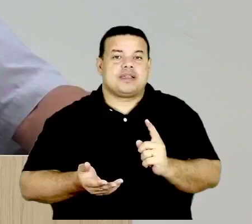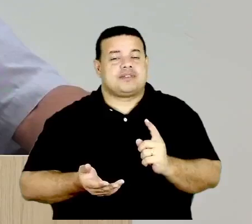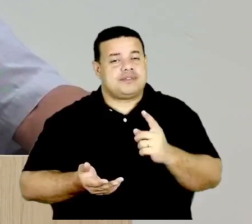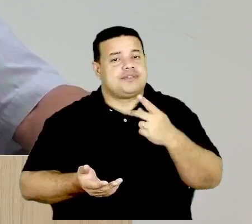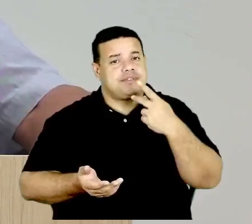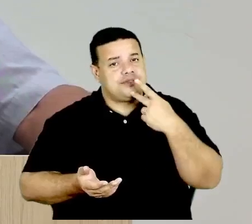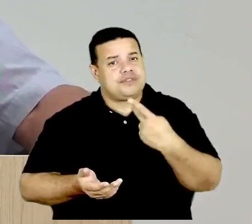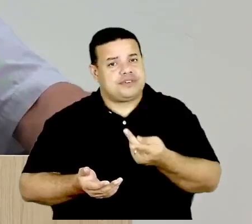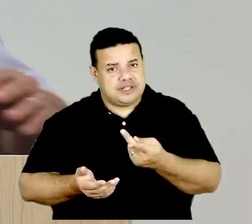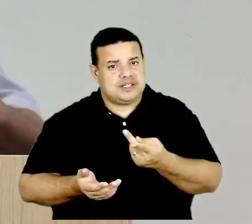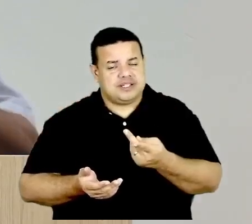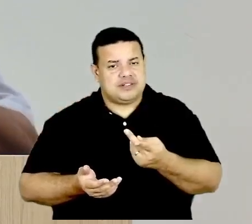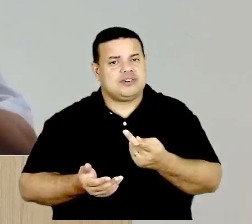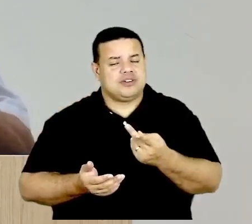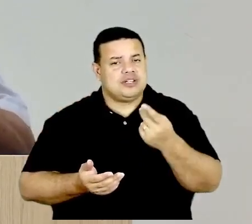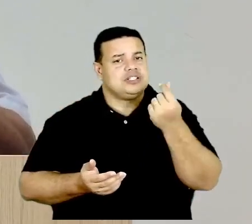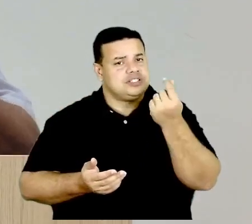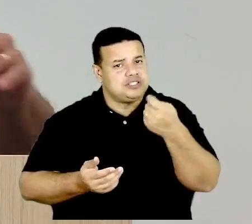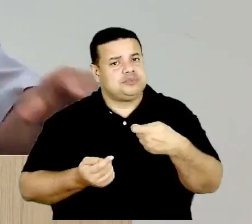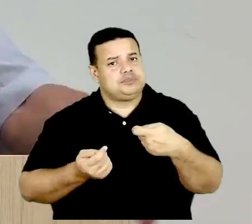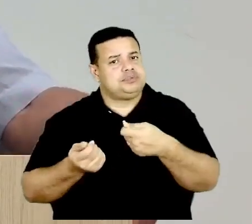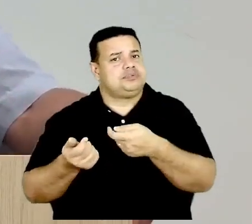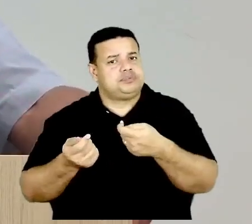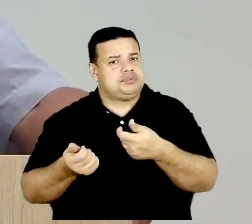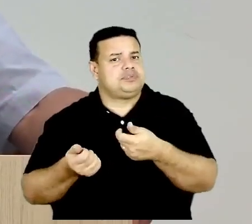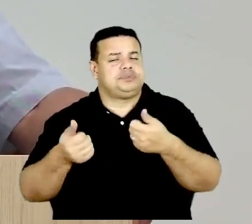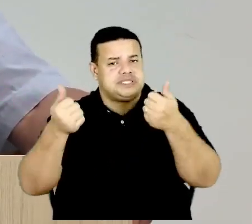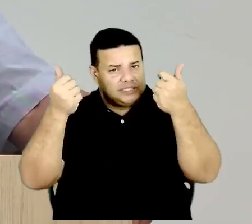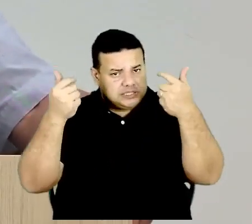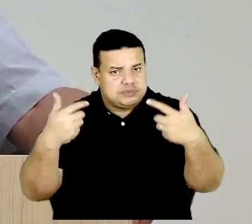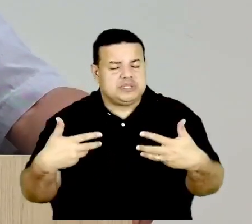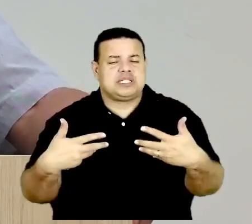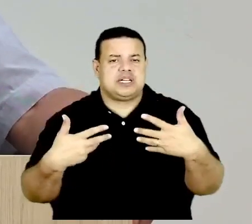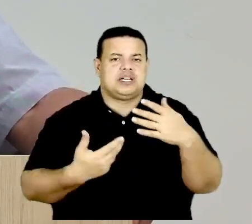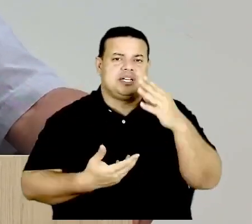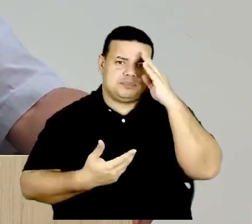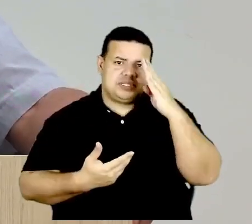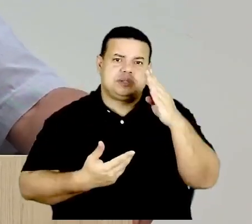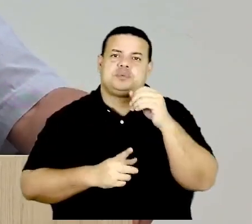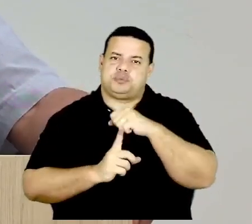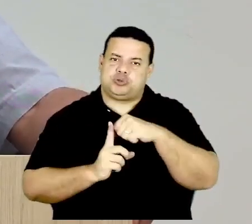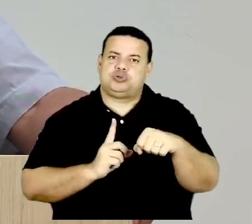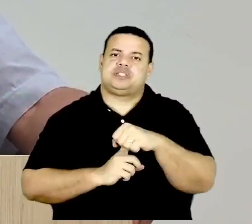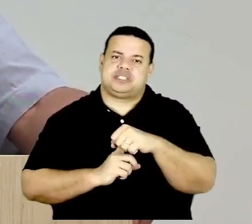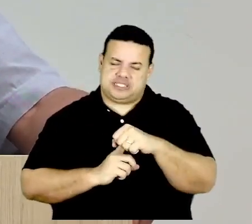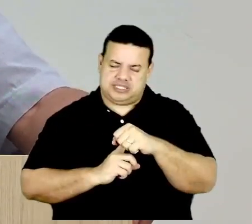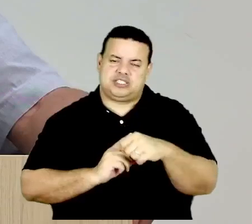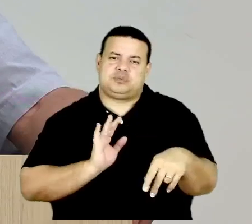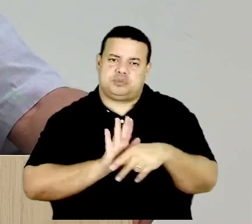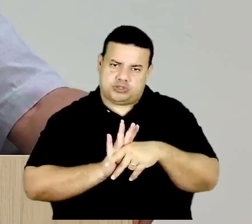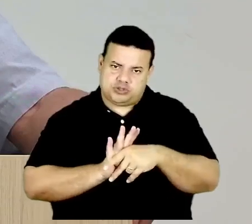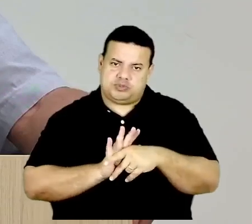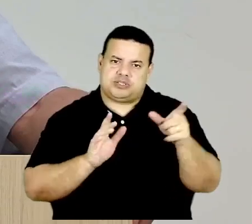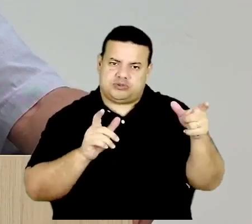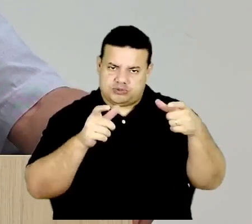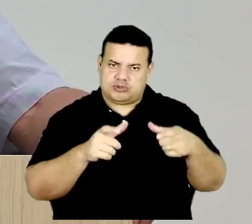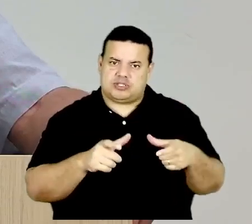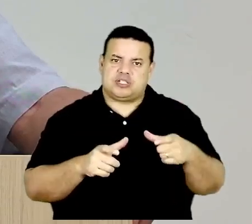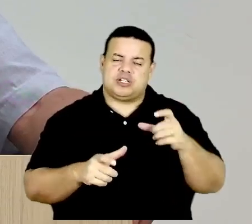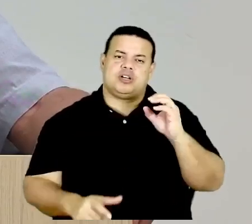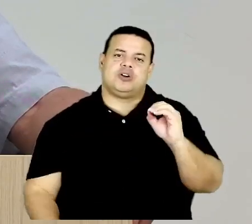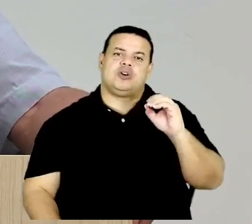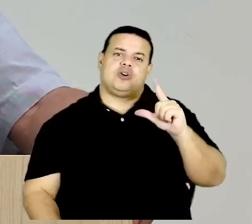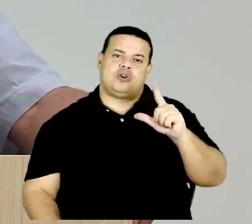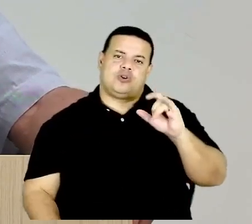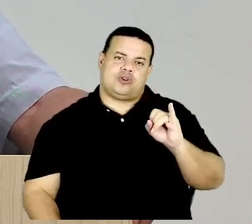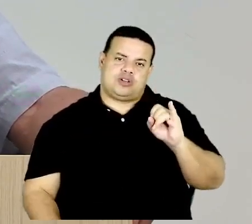essa contribuição, para esclarecer principalmente para a sociedade do meu distrito, que não estão cobrando assim esses